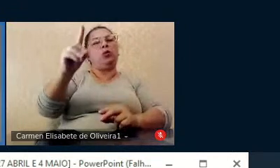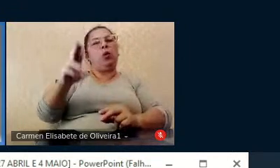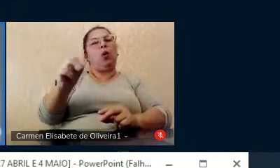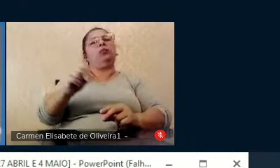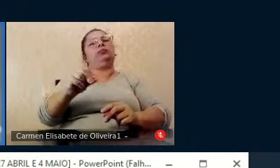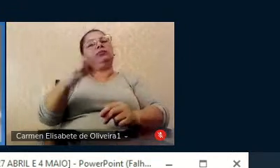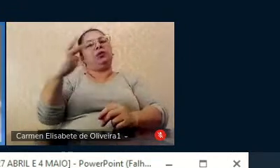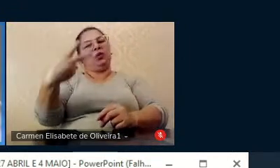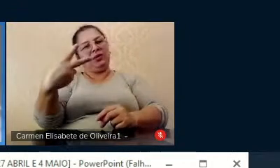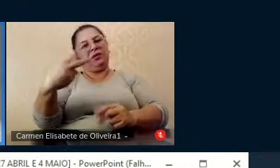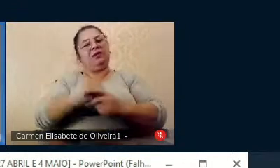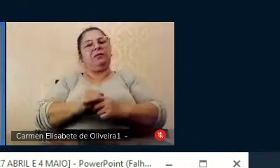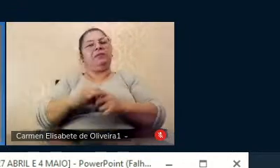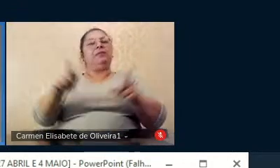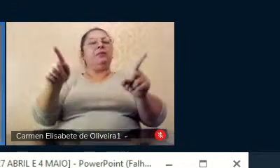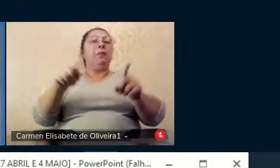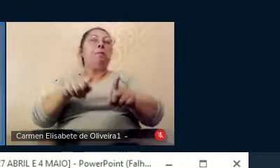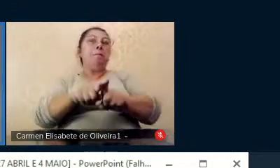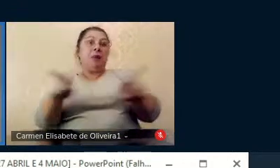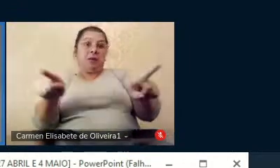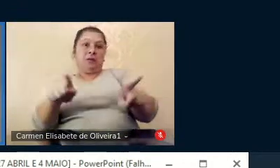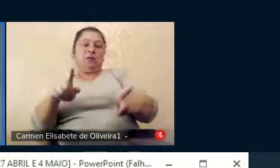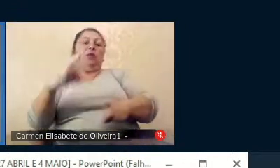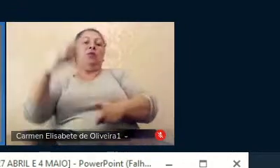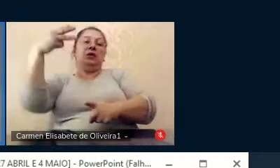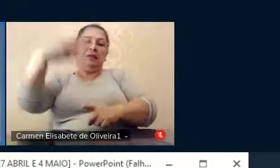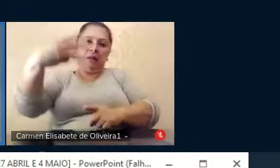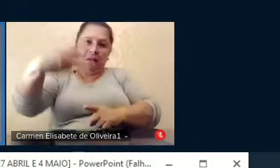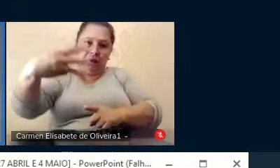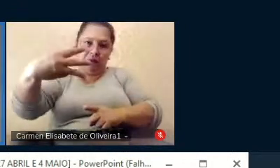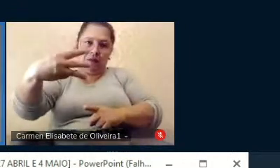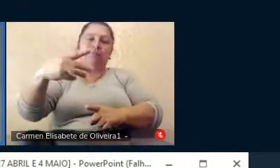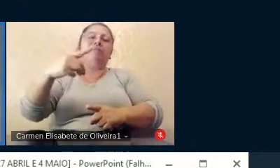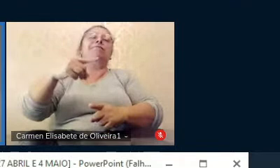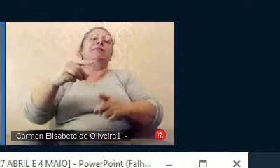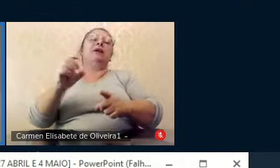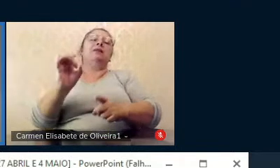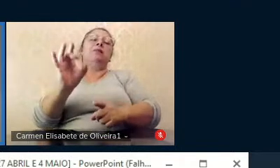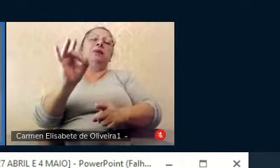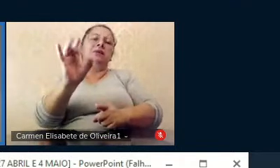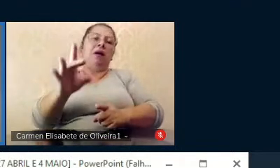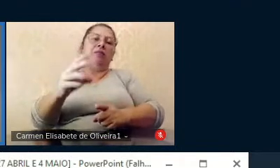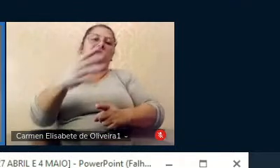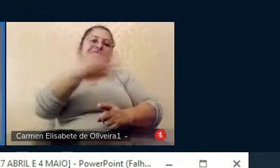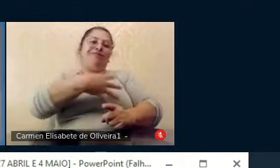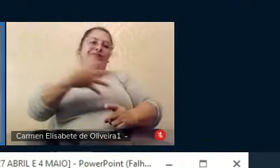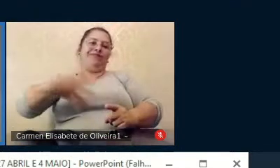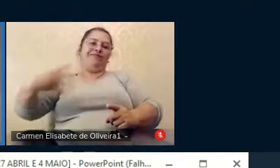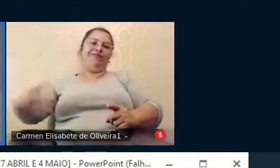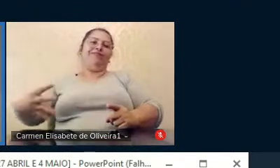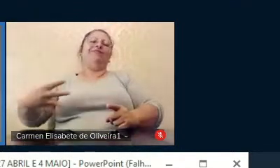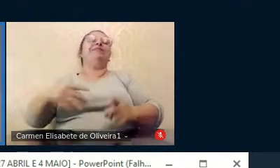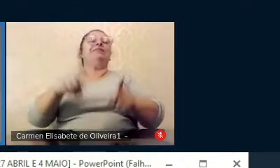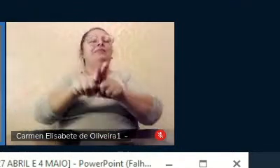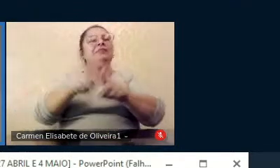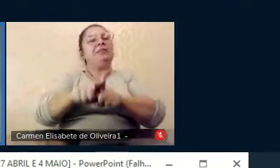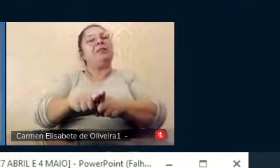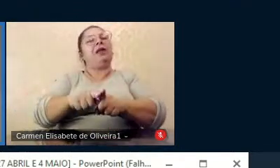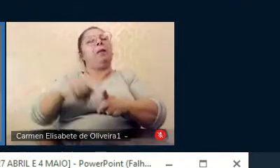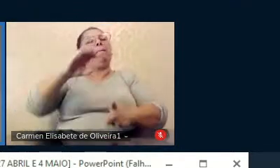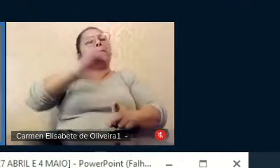No módulo 3, então, a gente vai entrar especificamente na questão dos haikais. Haikais em